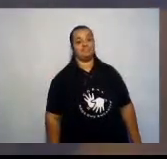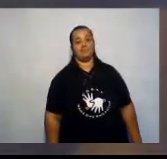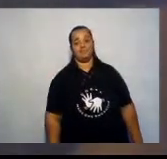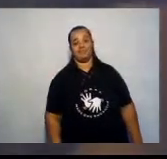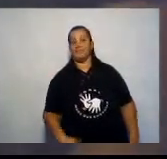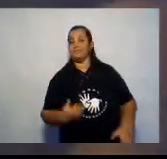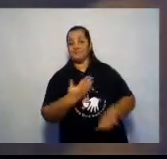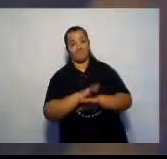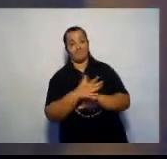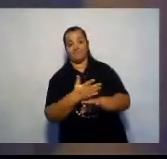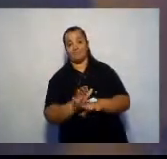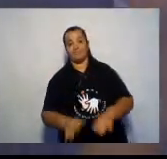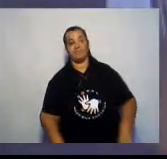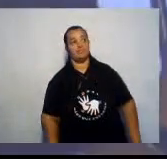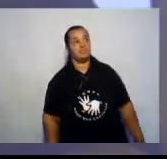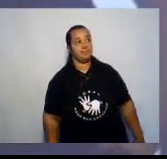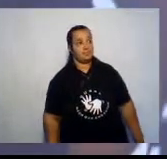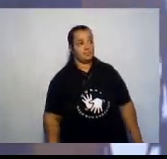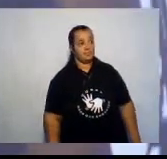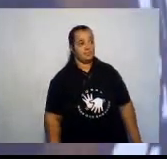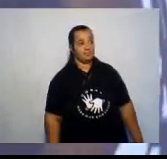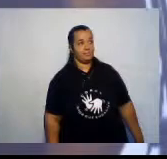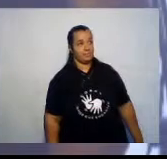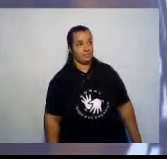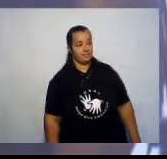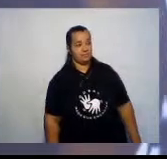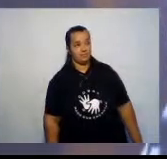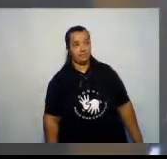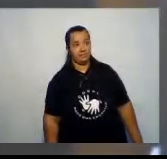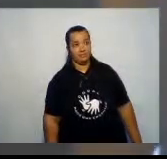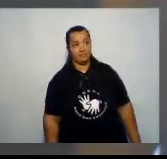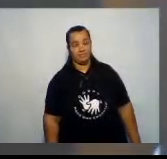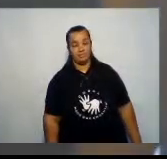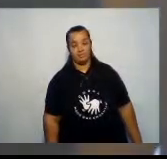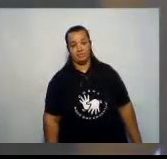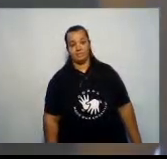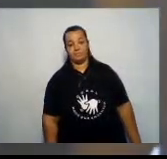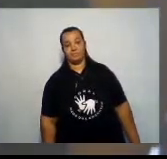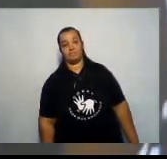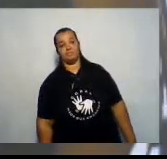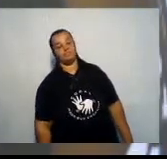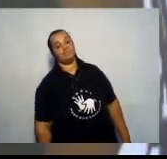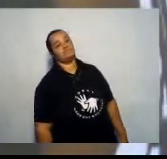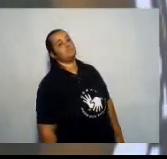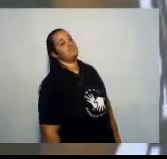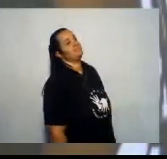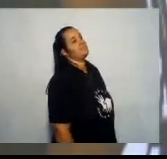está ensaiado, mas a gente vai aí. Vamos fazer um pedacinho aqui para eles?